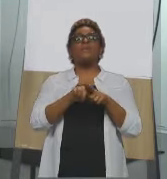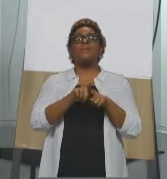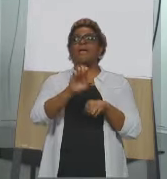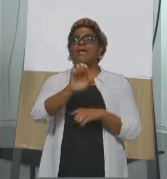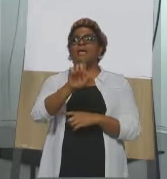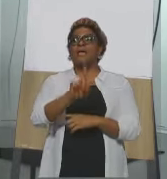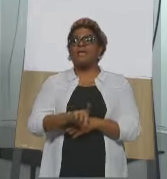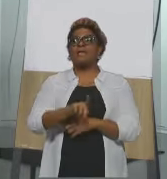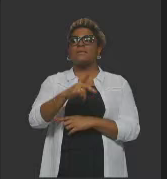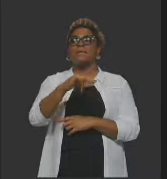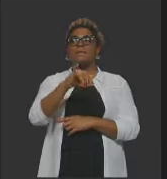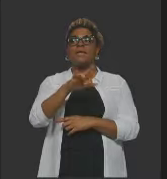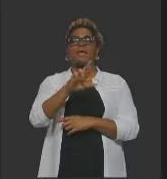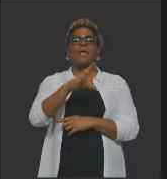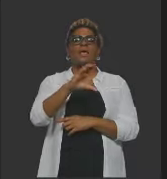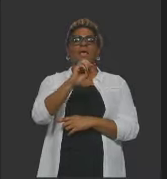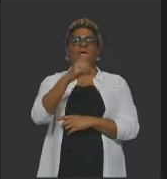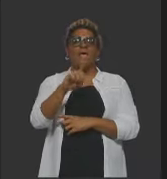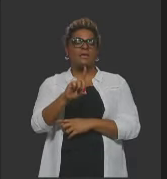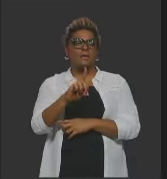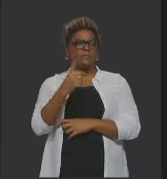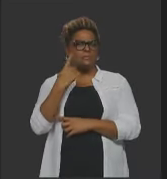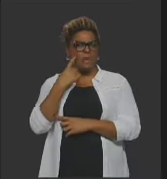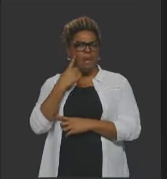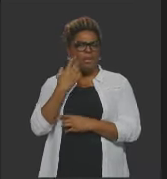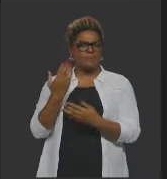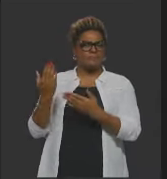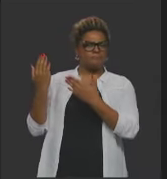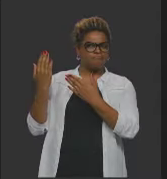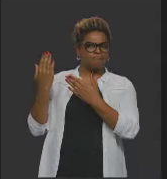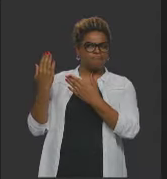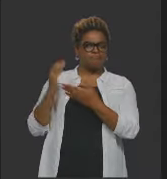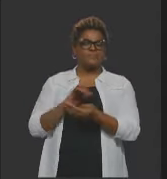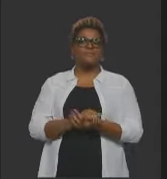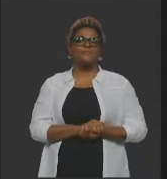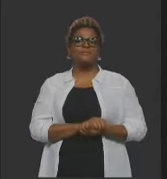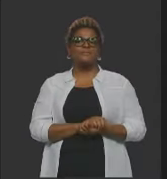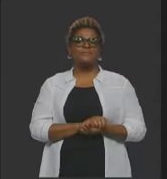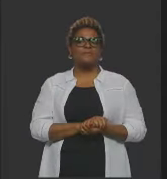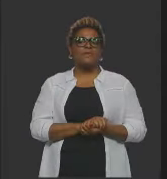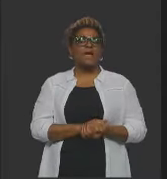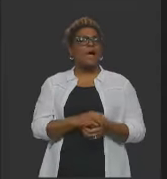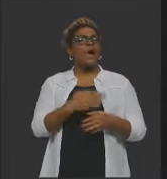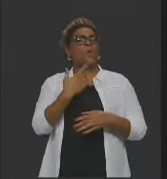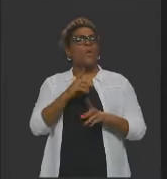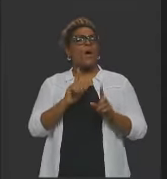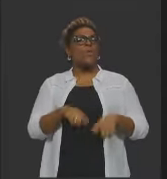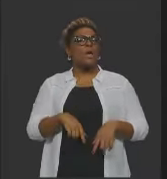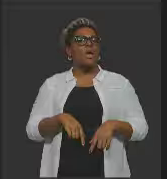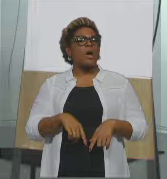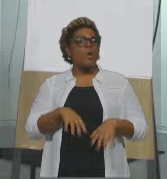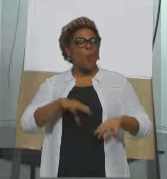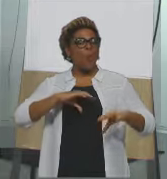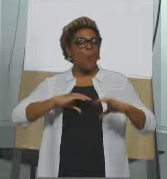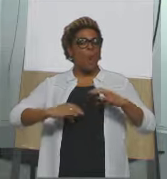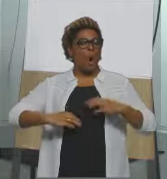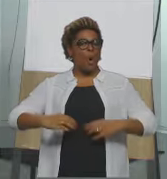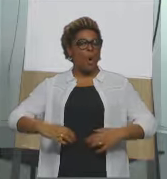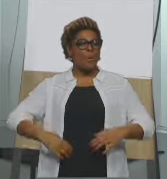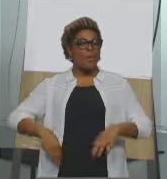Analise em imagens e especifica os órgãos do sistema respiratório e as funções realizadas pelos órgãos. Vamos